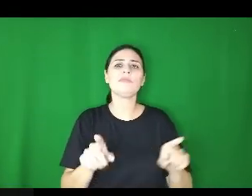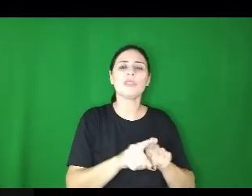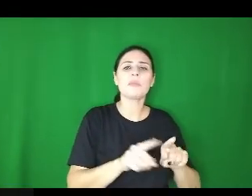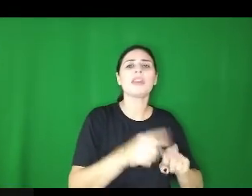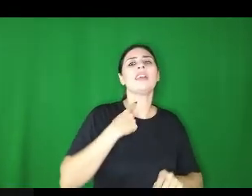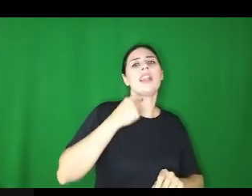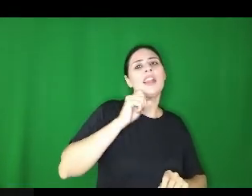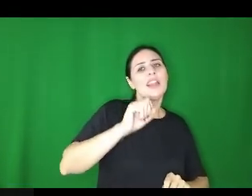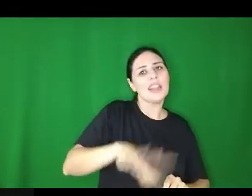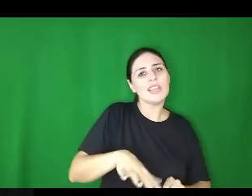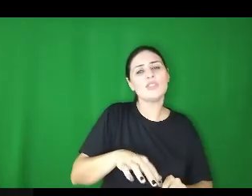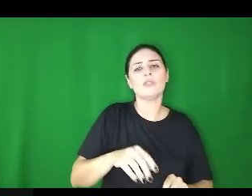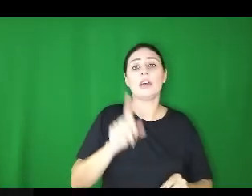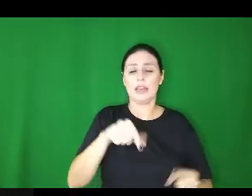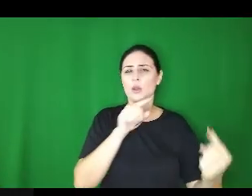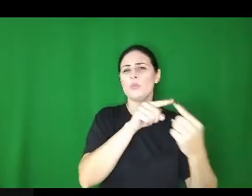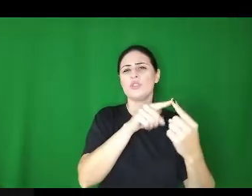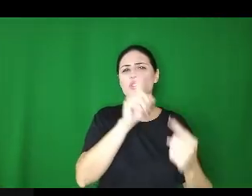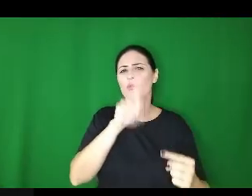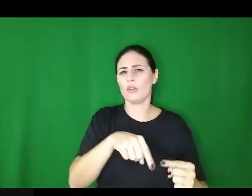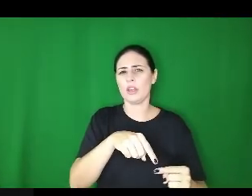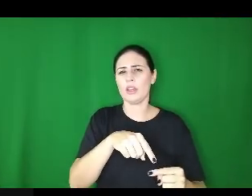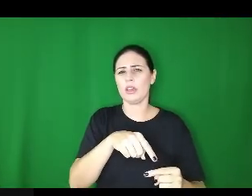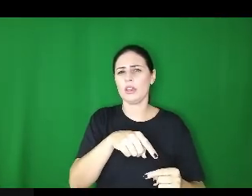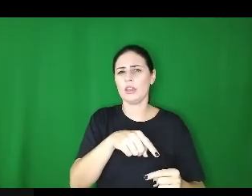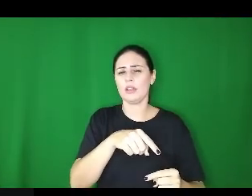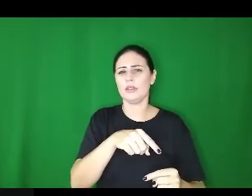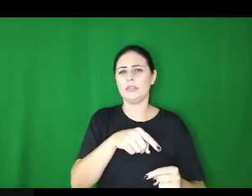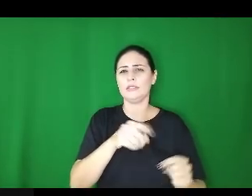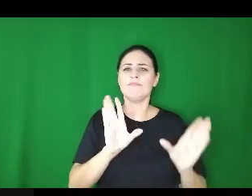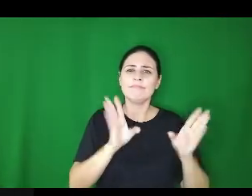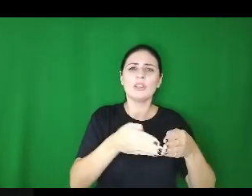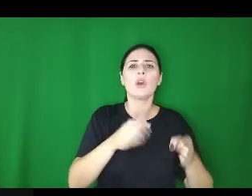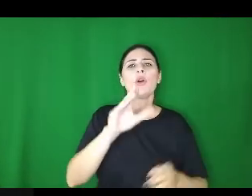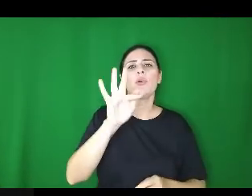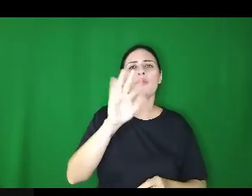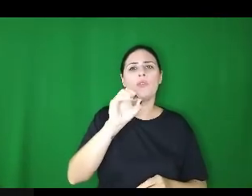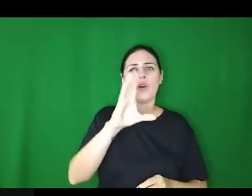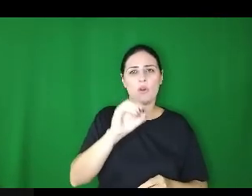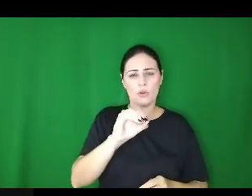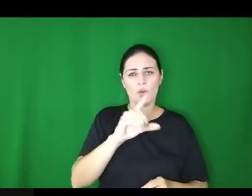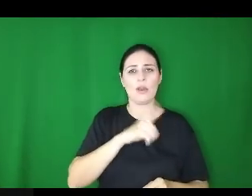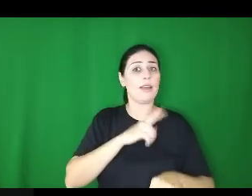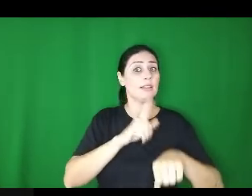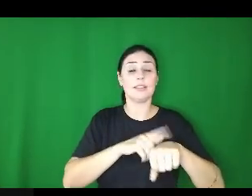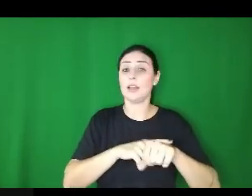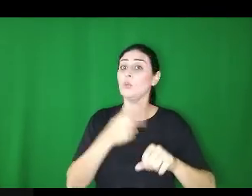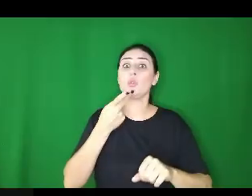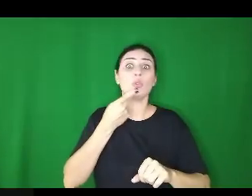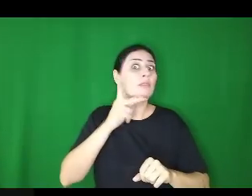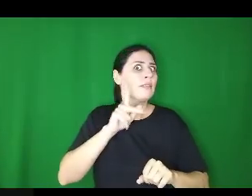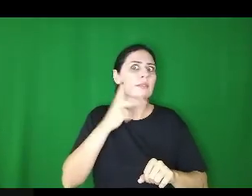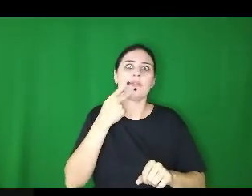pessoas convivem, que tem regras diferentes para cada espaço. Ok, para a criança pequena, ela não tem isso